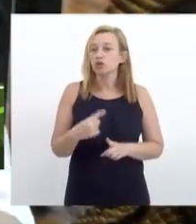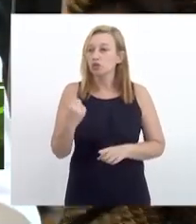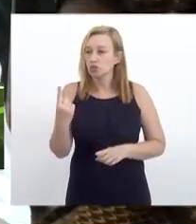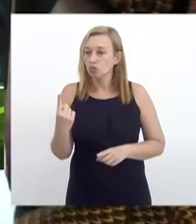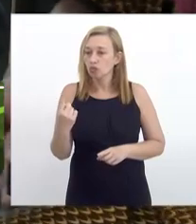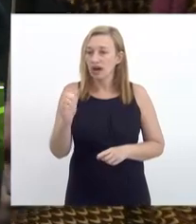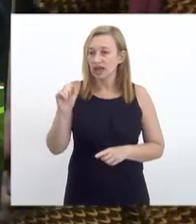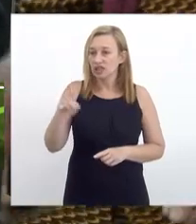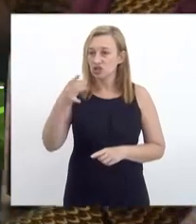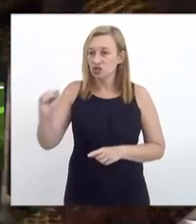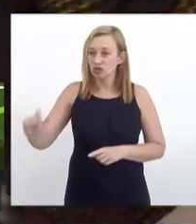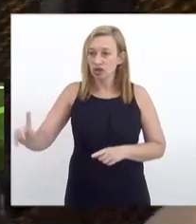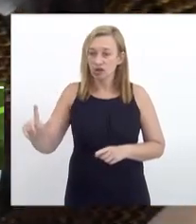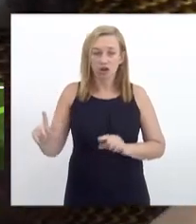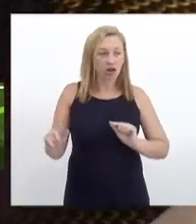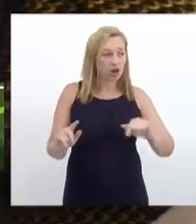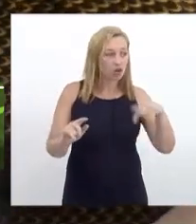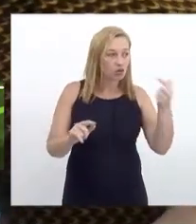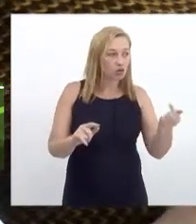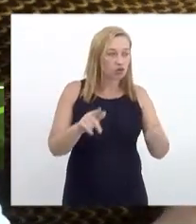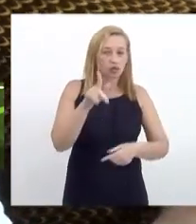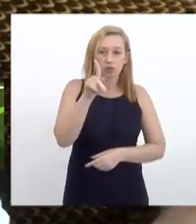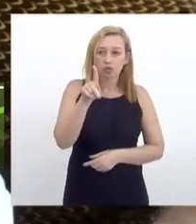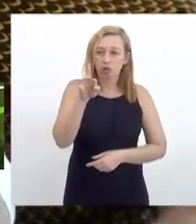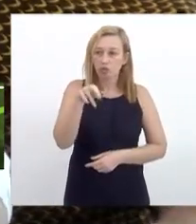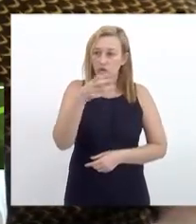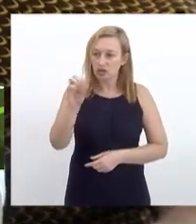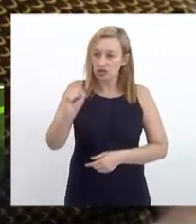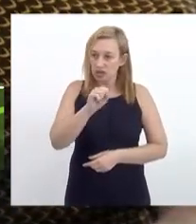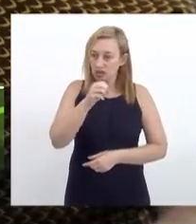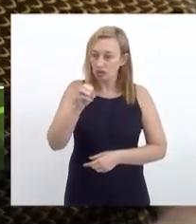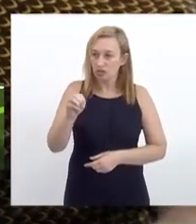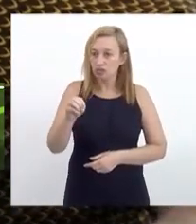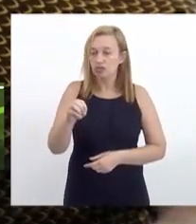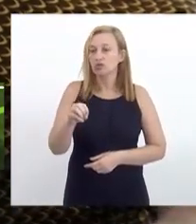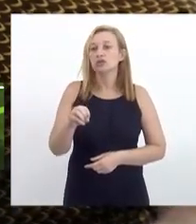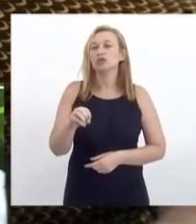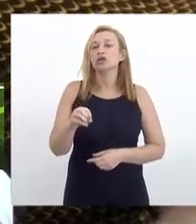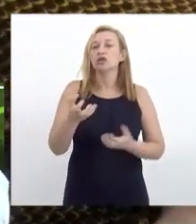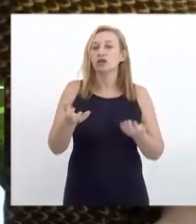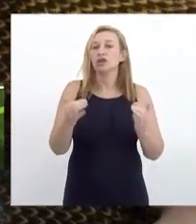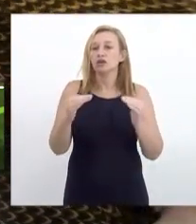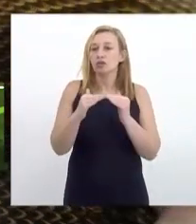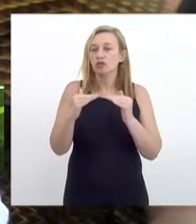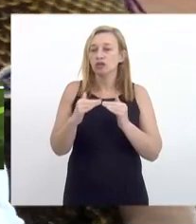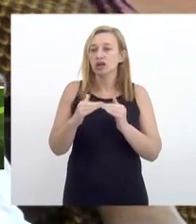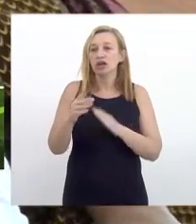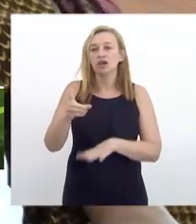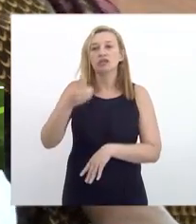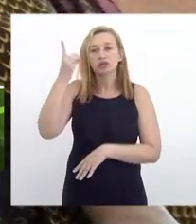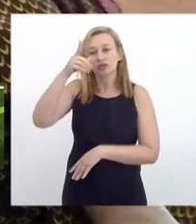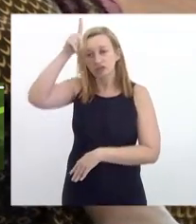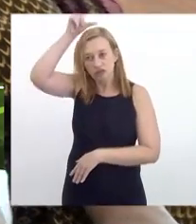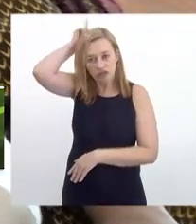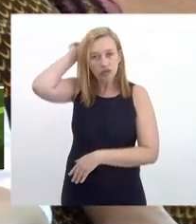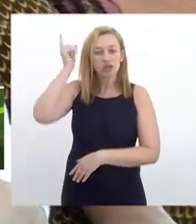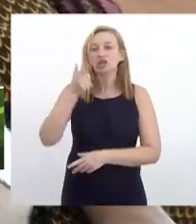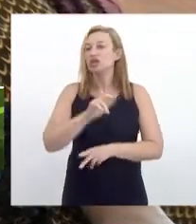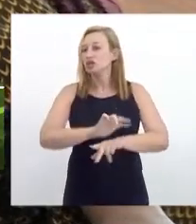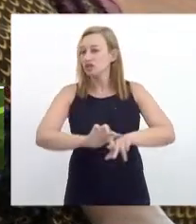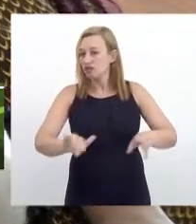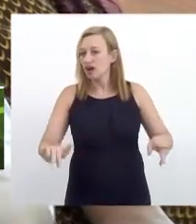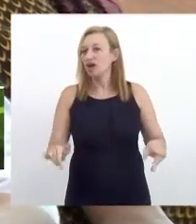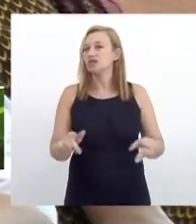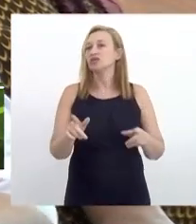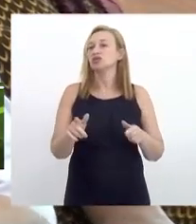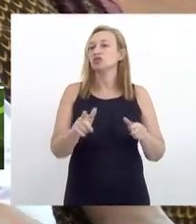adicional A outra é promoção e progressão Então eu quero primeiro Concordar com essa tese Deputado Valdeck Que várias carreiras